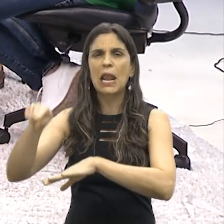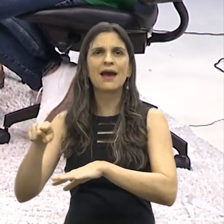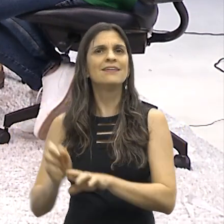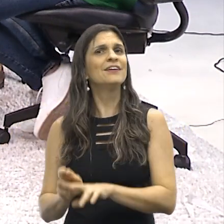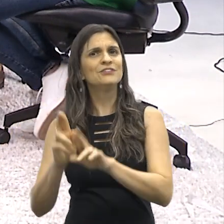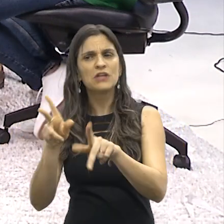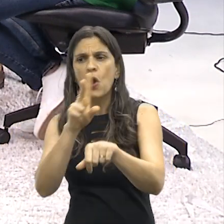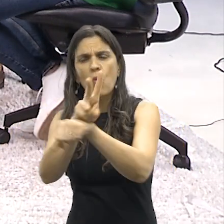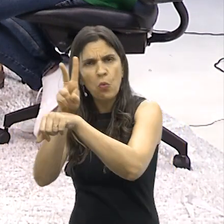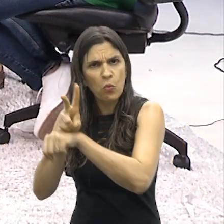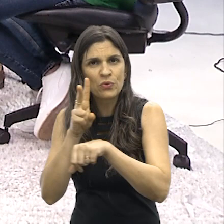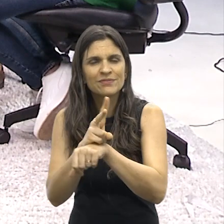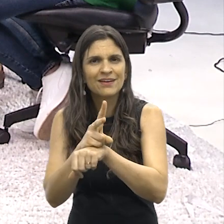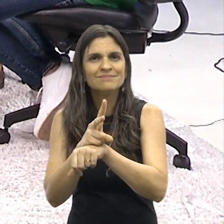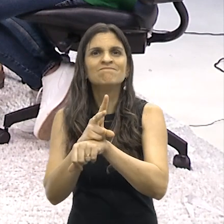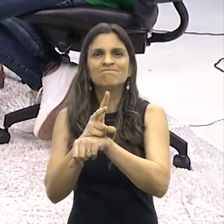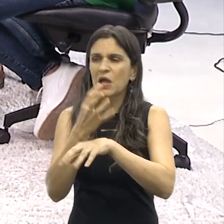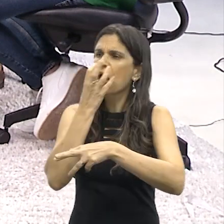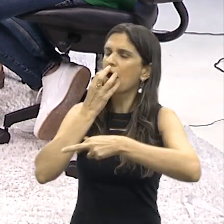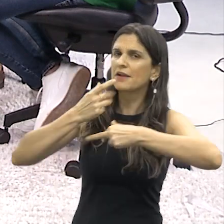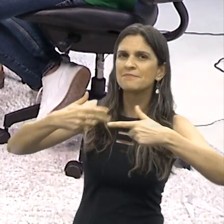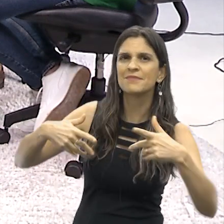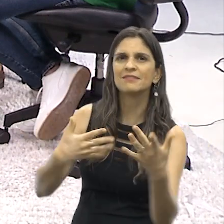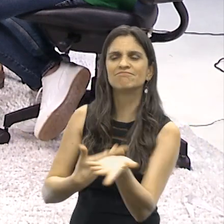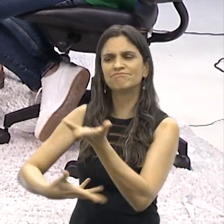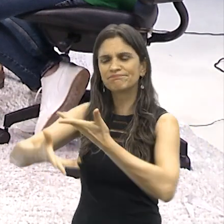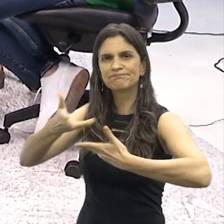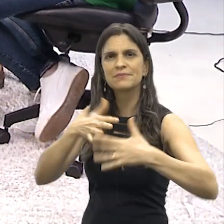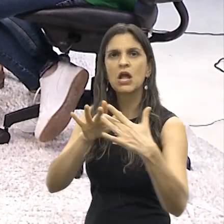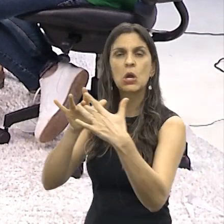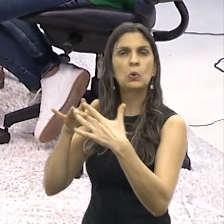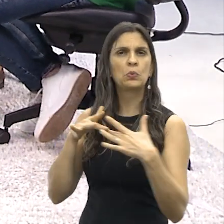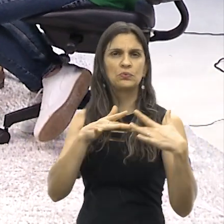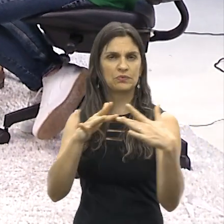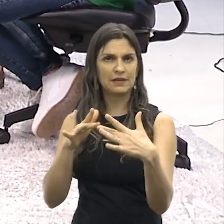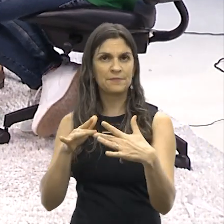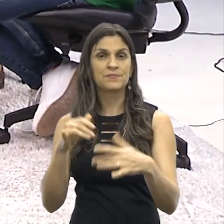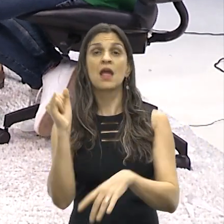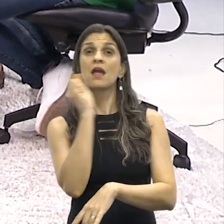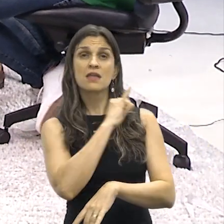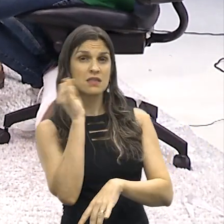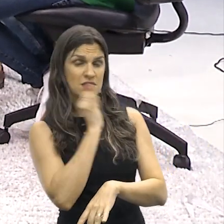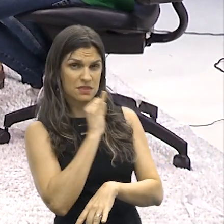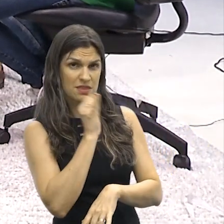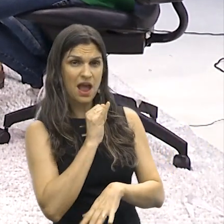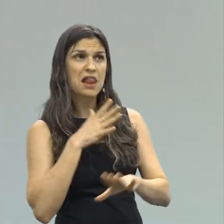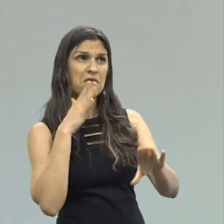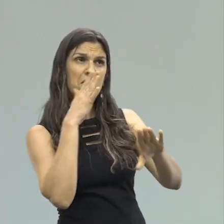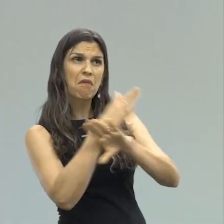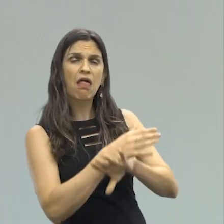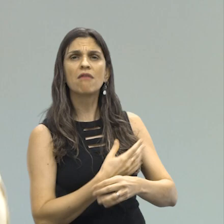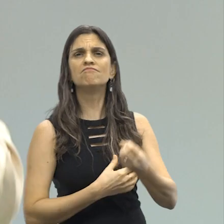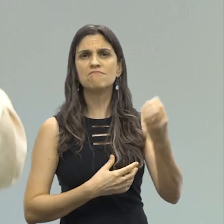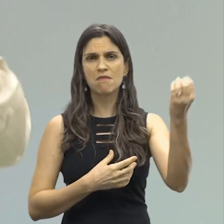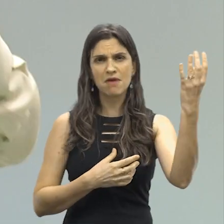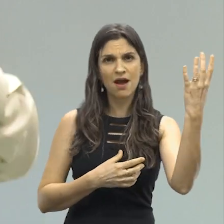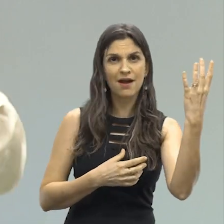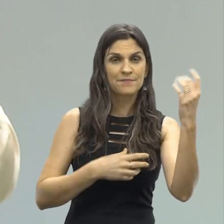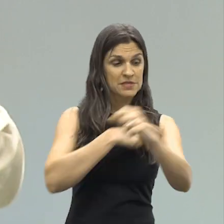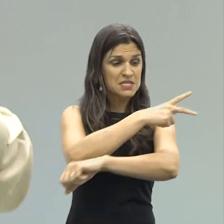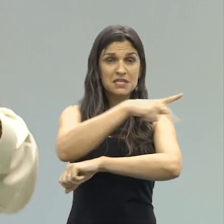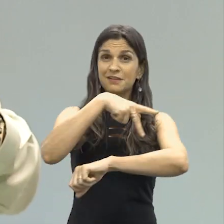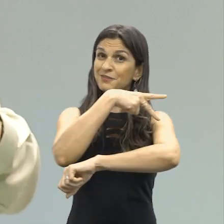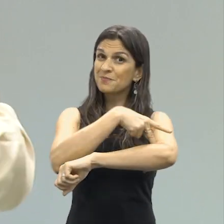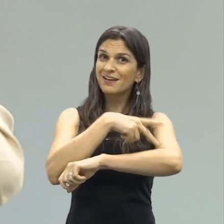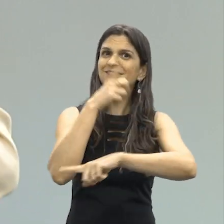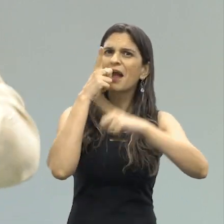cachorros são do tamanho de bezerro, não é cachorro pequenininho, não. Então, animais que convivem, a população alimenta os animais. Na Itália, eu já tive a oportunidade de ir lá,